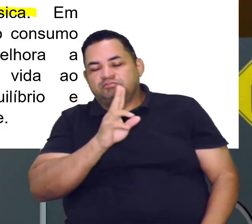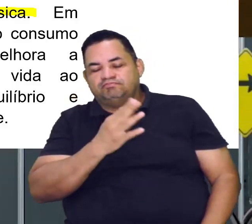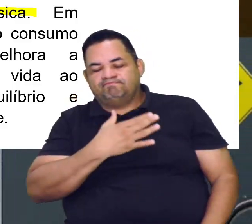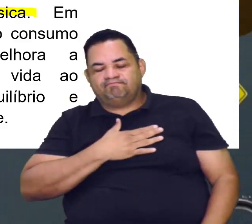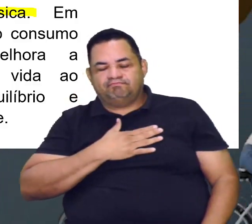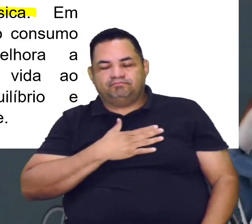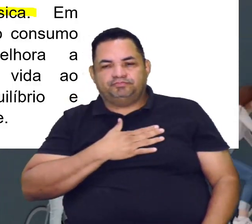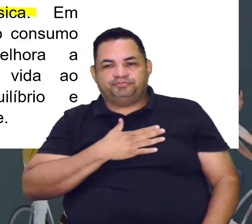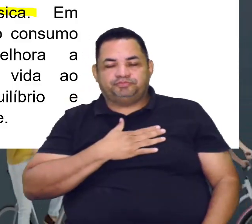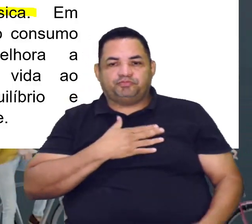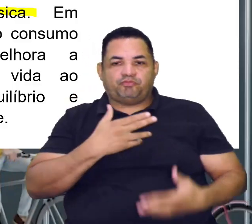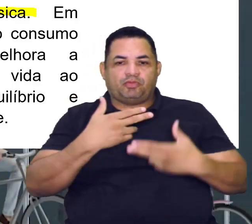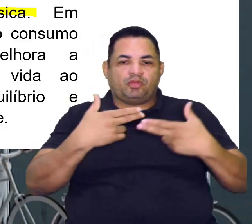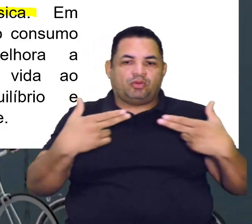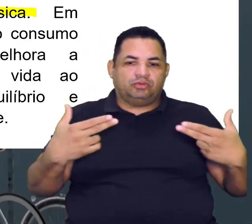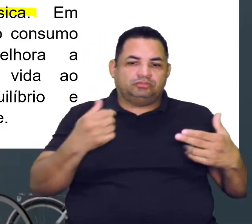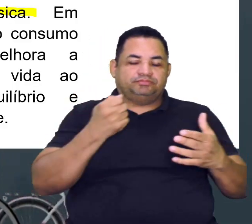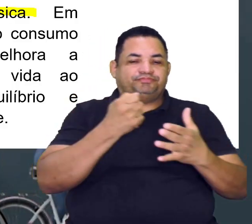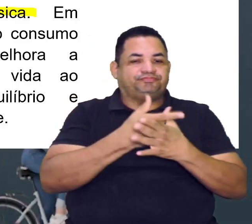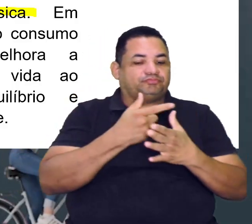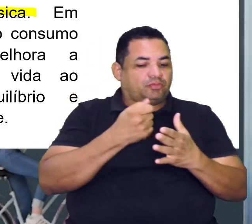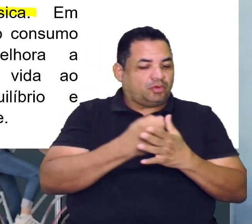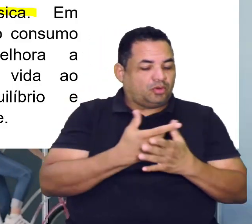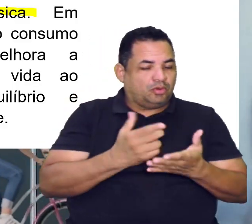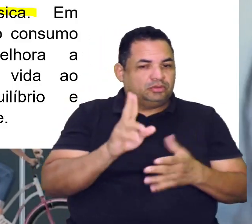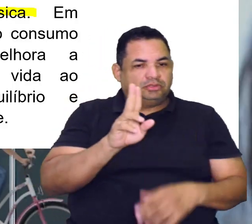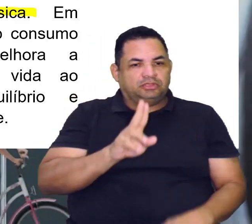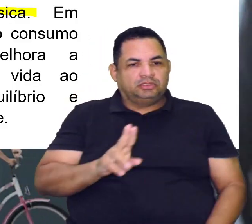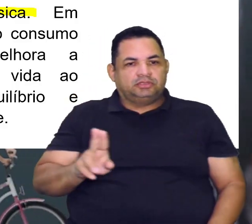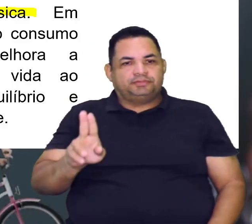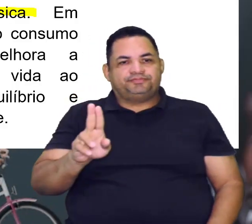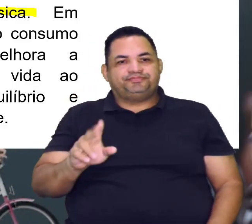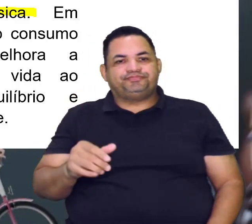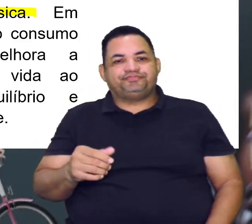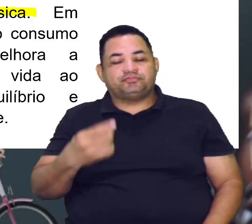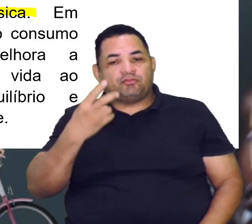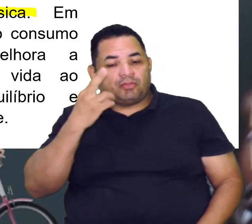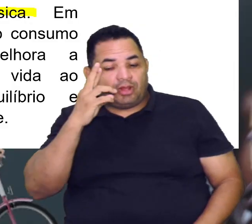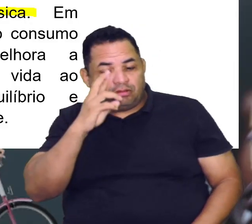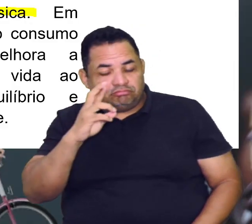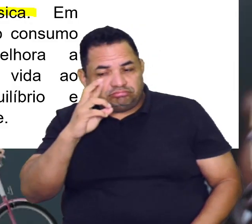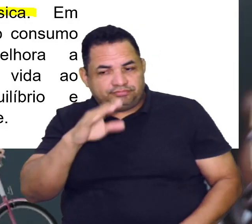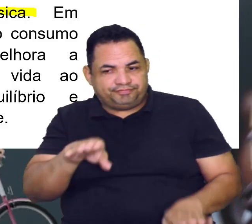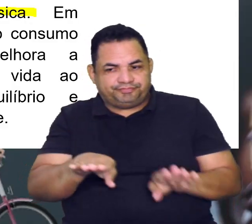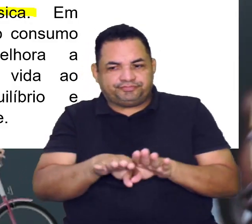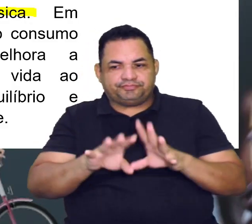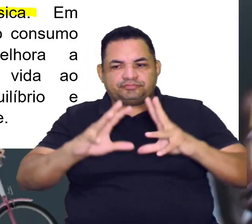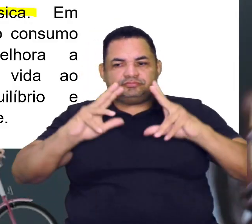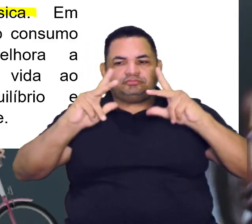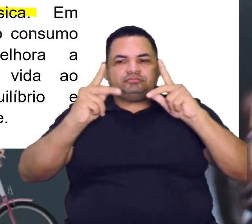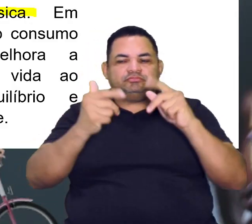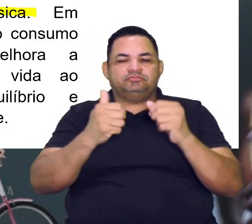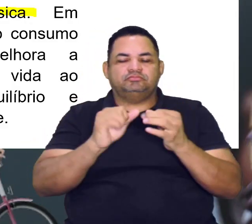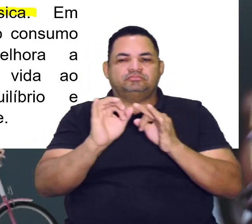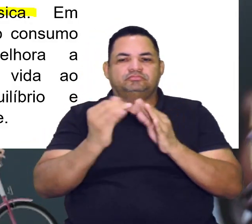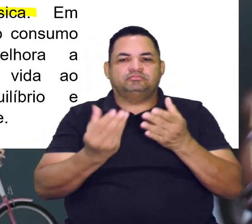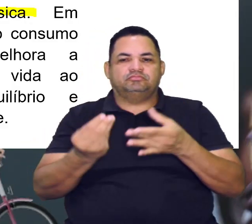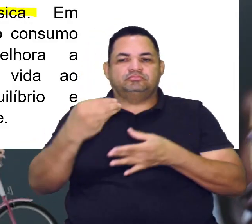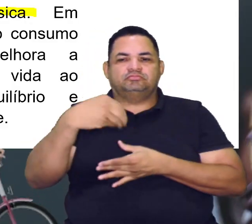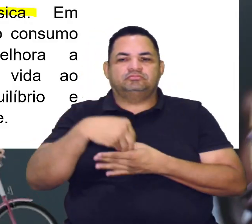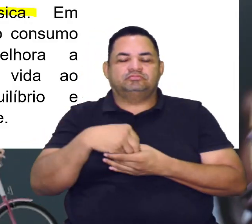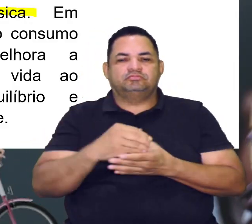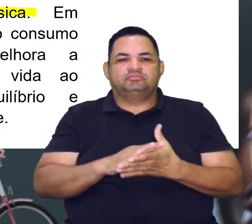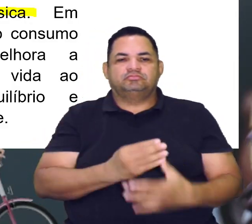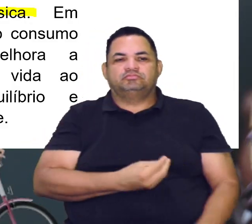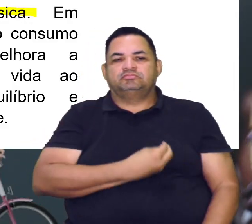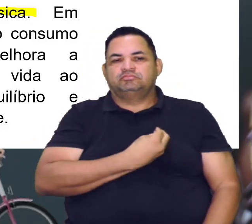aí das coisas que eu compro, das coisas que eu consumo, daquilo que eu observo, daquilo tudo que vai fazendo parte aí da